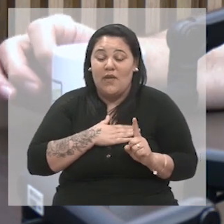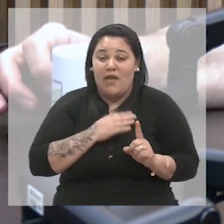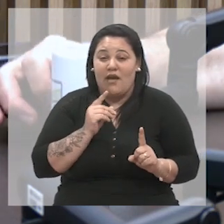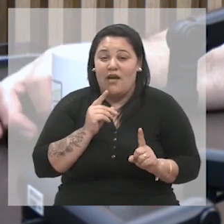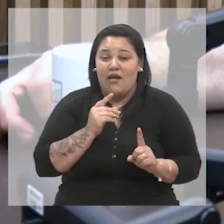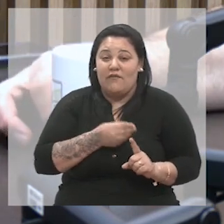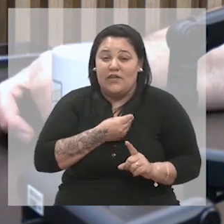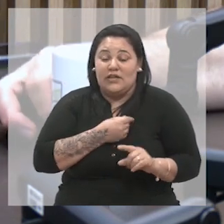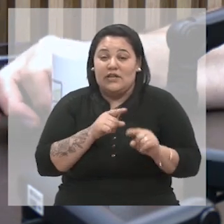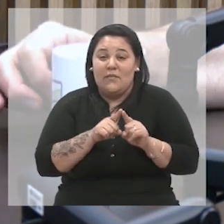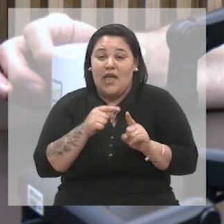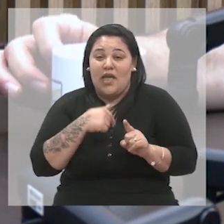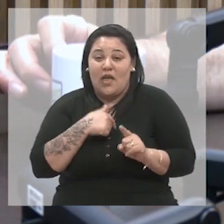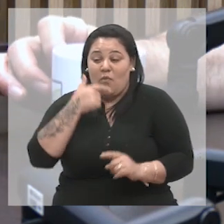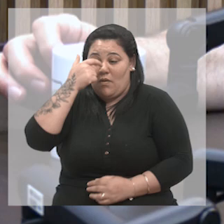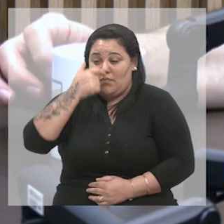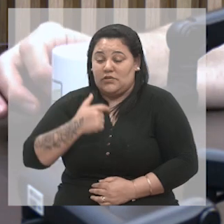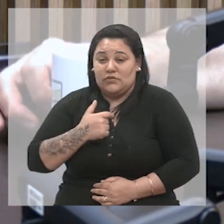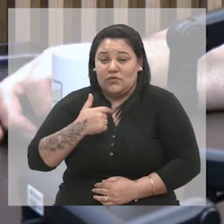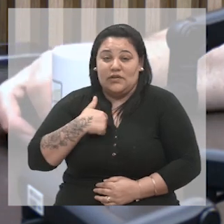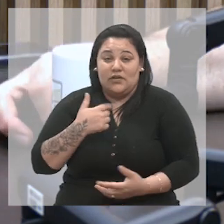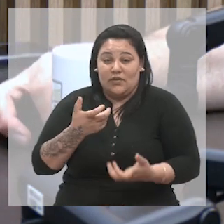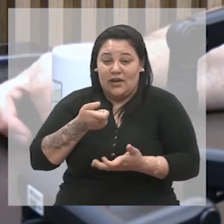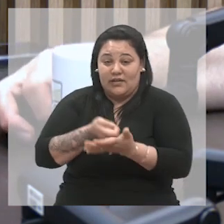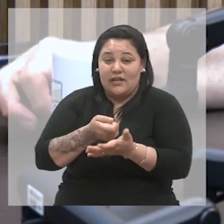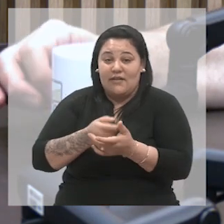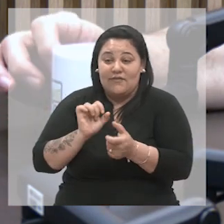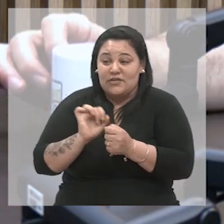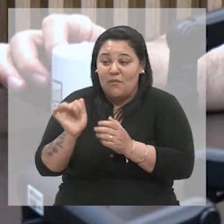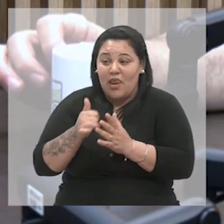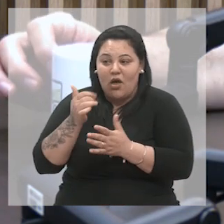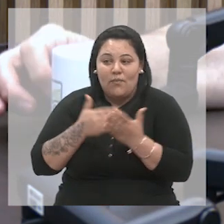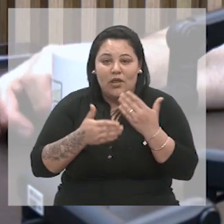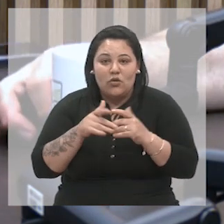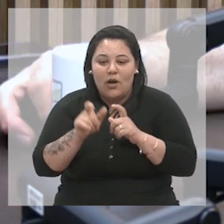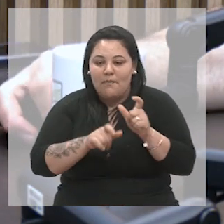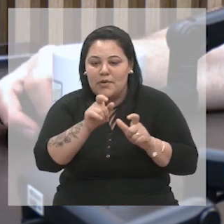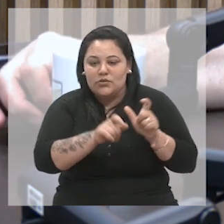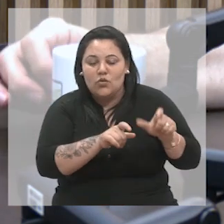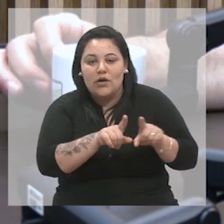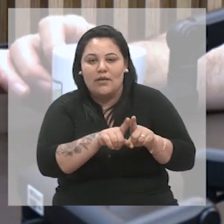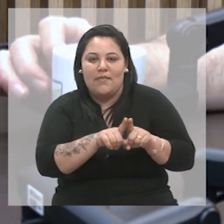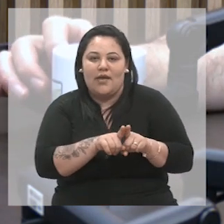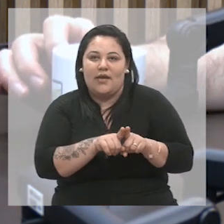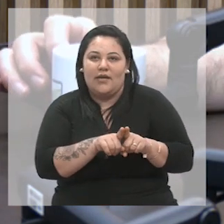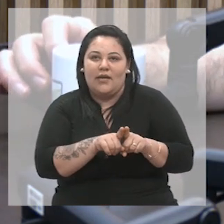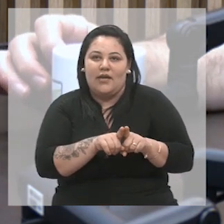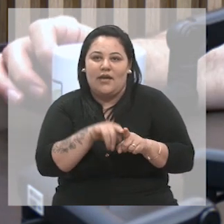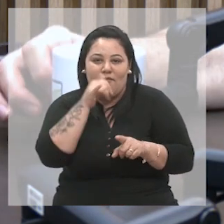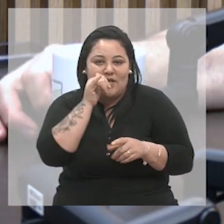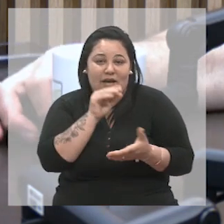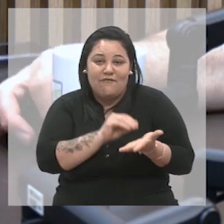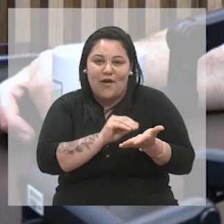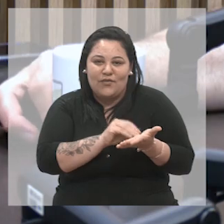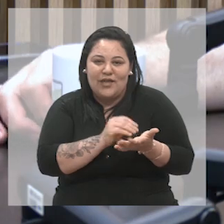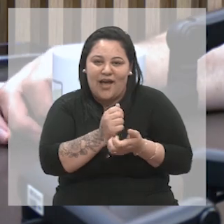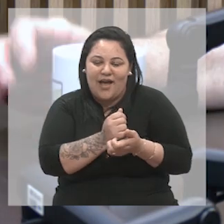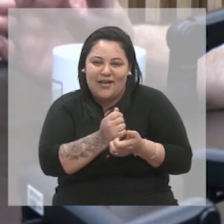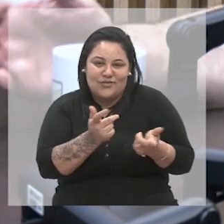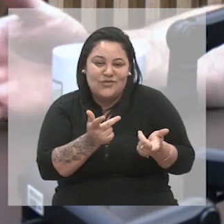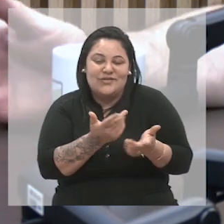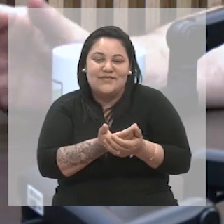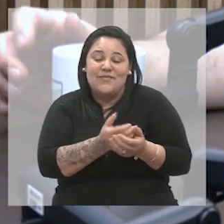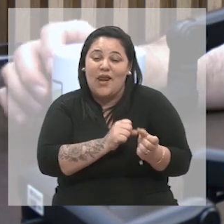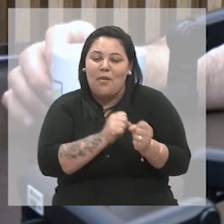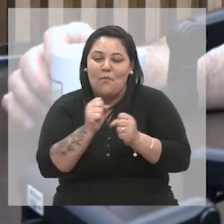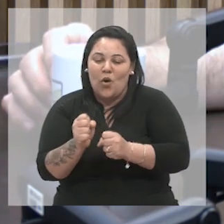né? Eu sou uma pessoa que procuro fazer o melhor para todos, né? Procuro fazer com que não falte nada para